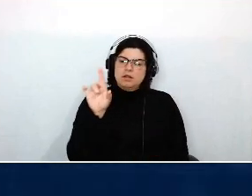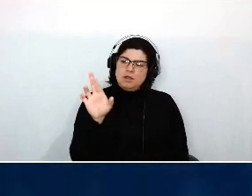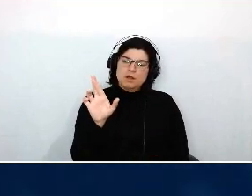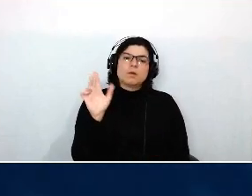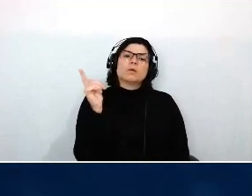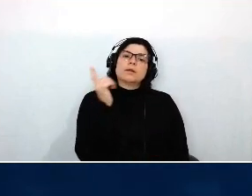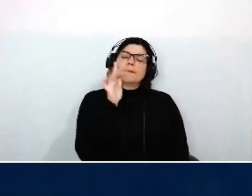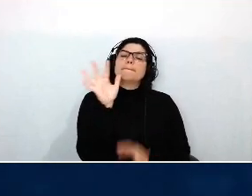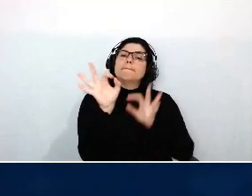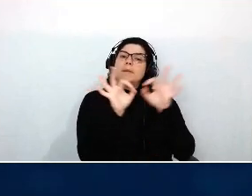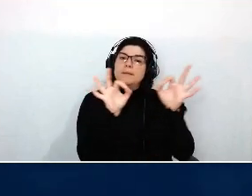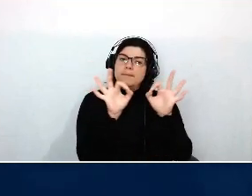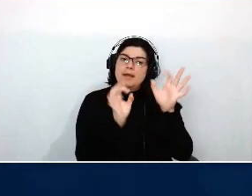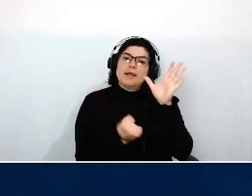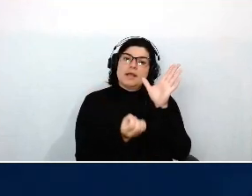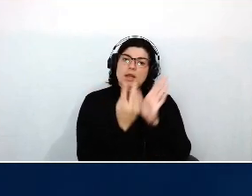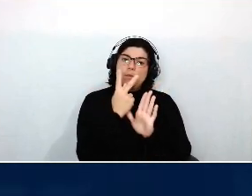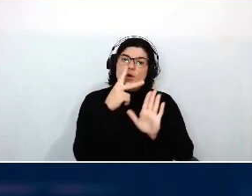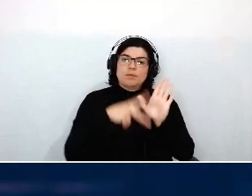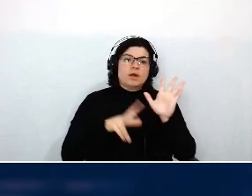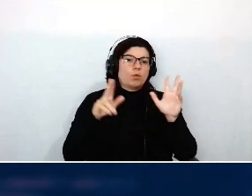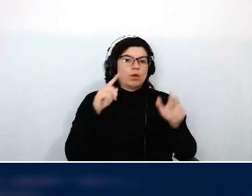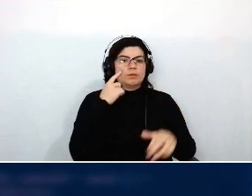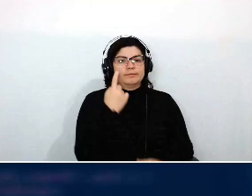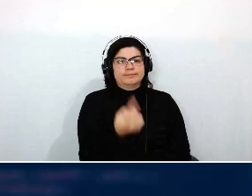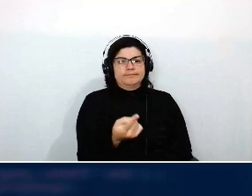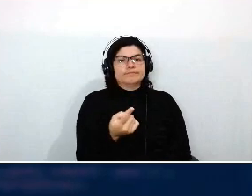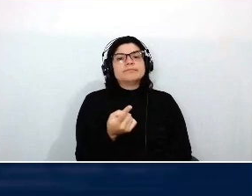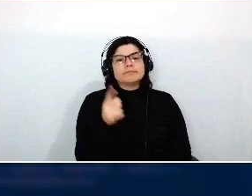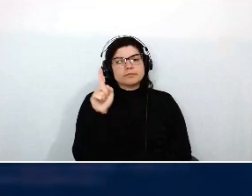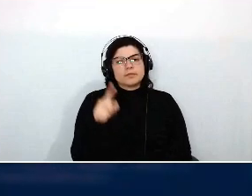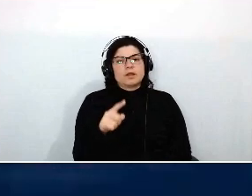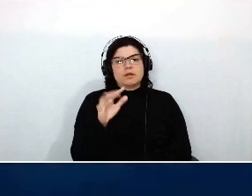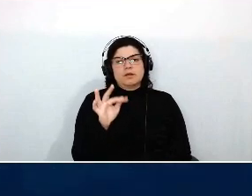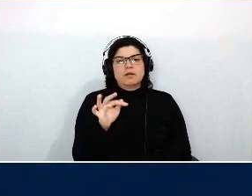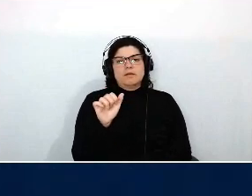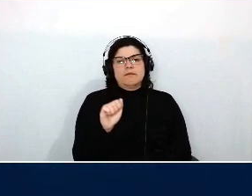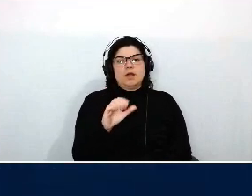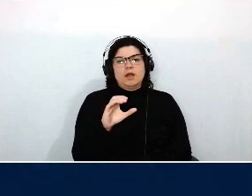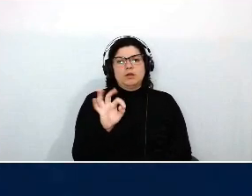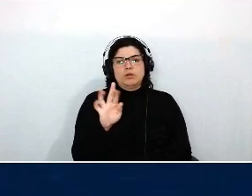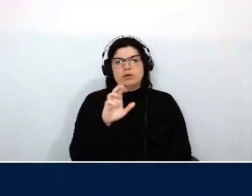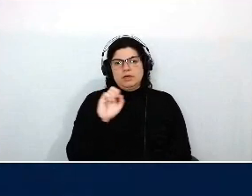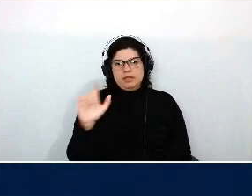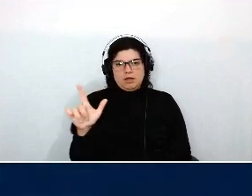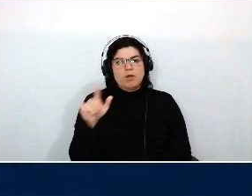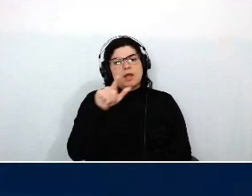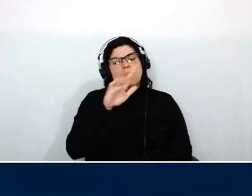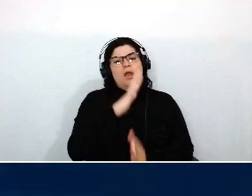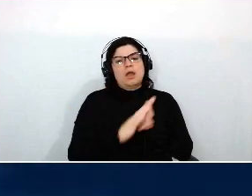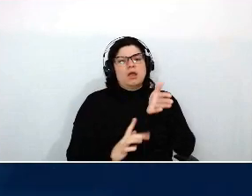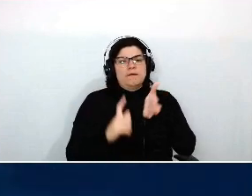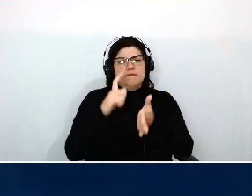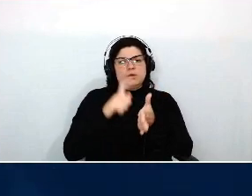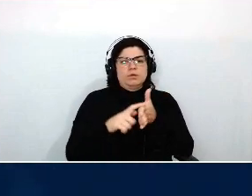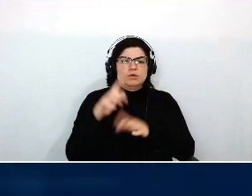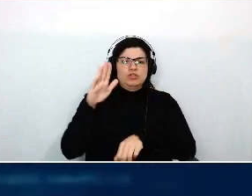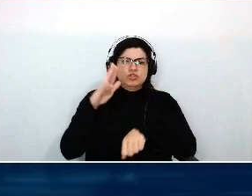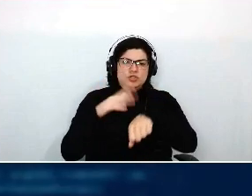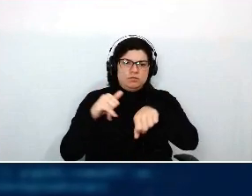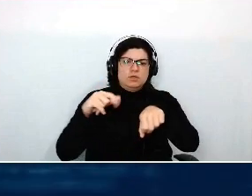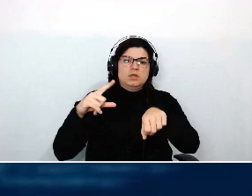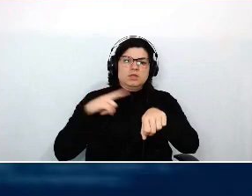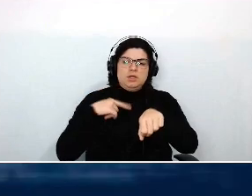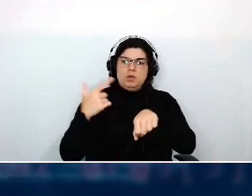programa, tipo esse aqui. Esse aqui é um fatorial em Common Lisp. E isso aqui é uma função que chama aquele cara, que é uma função que chama aquele